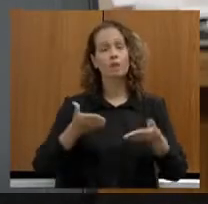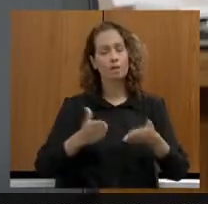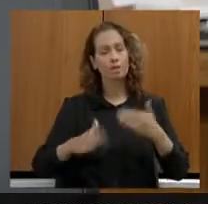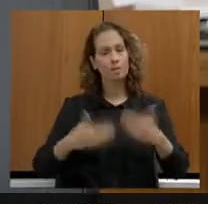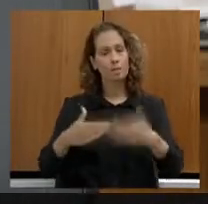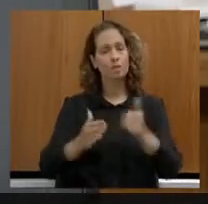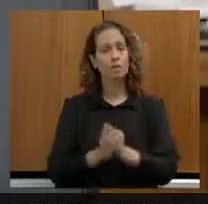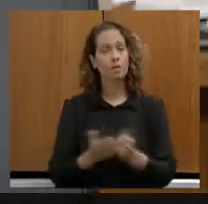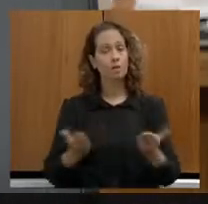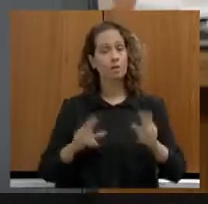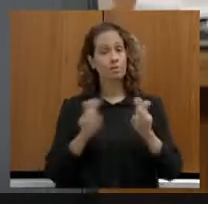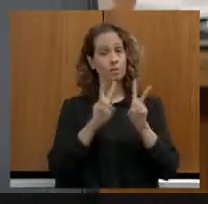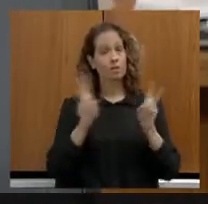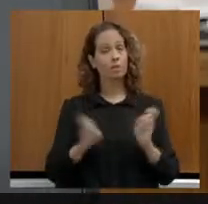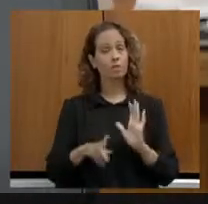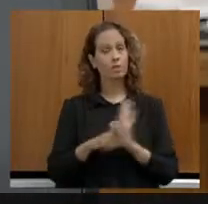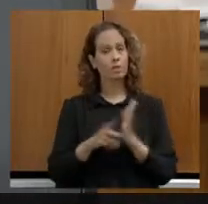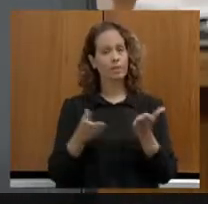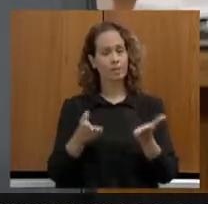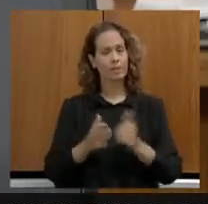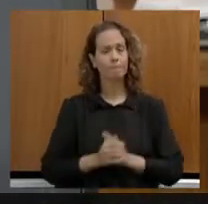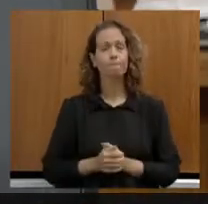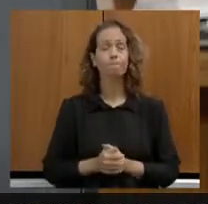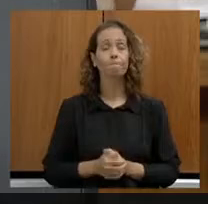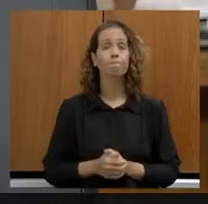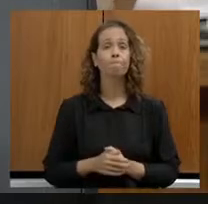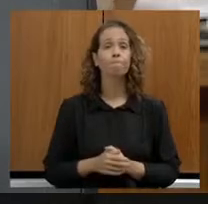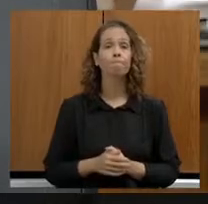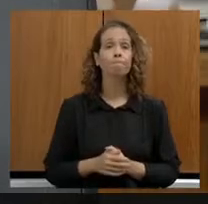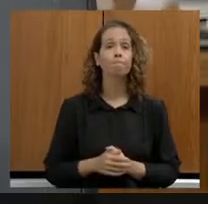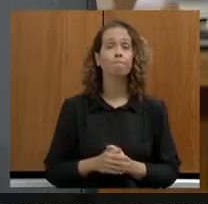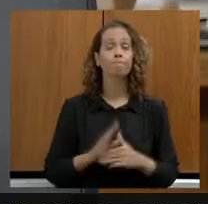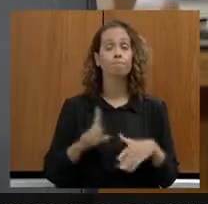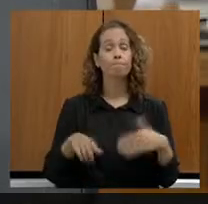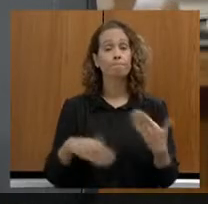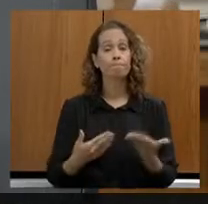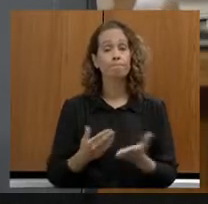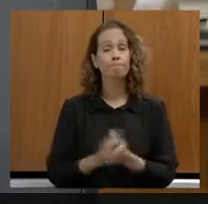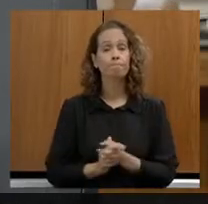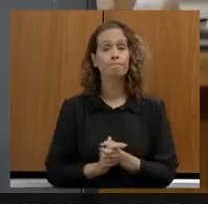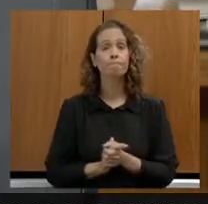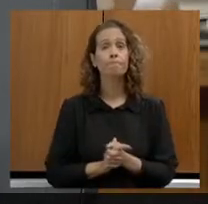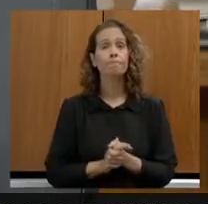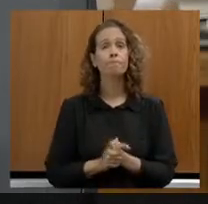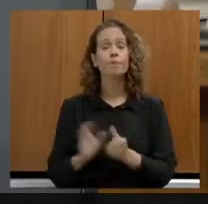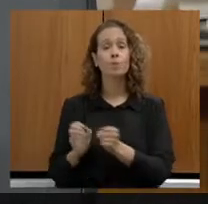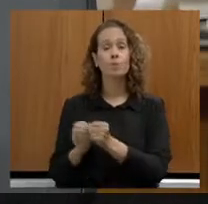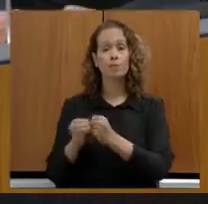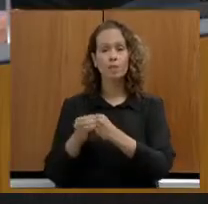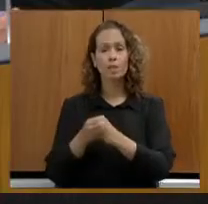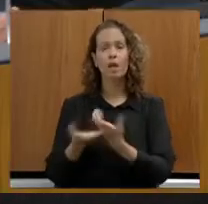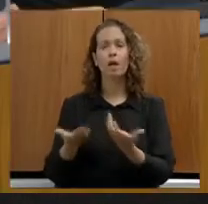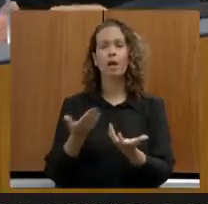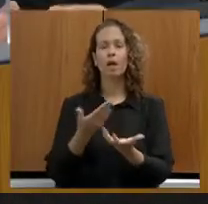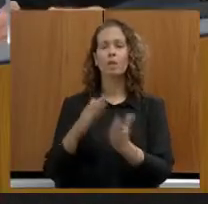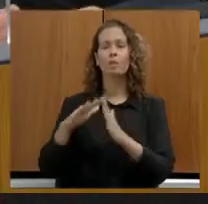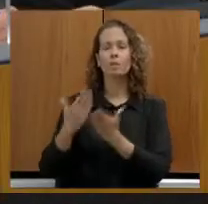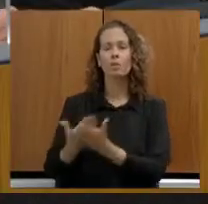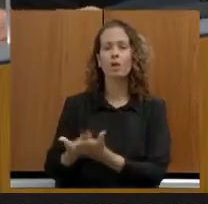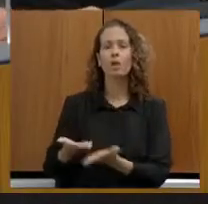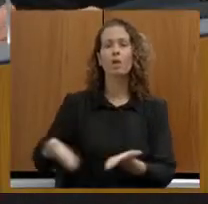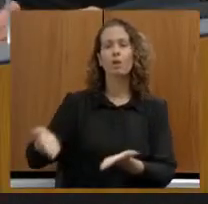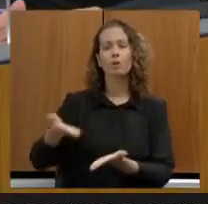agora é o tema é especificamente esse em relação à municipalização é eu entendo duas preocupações